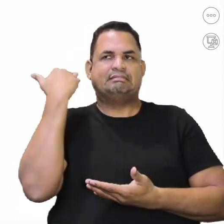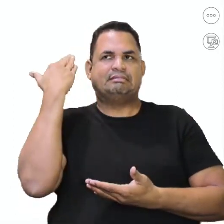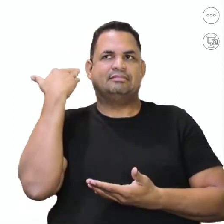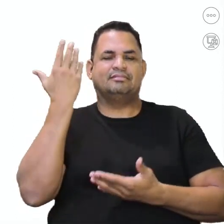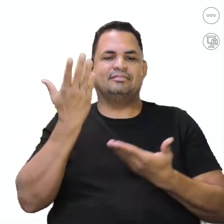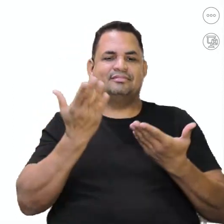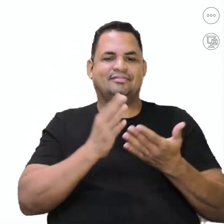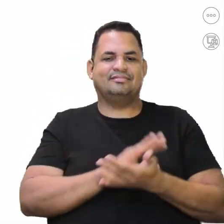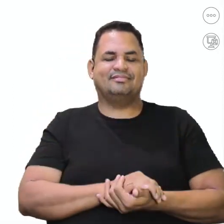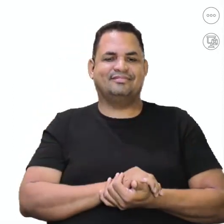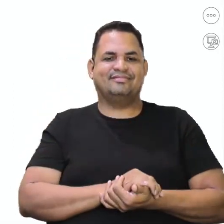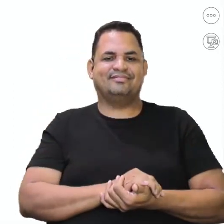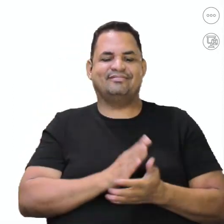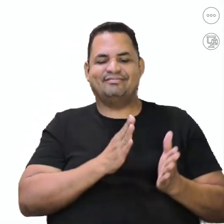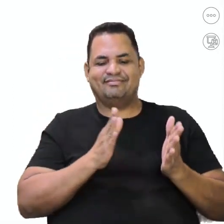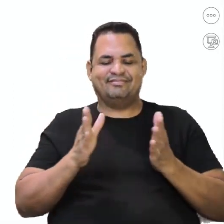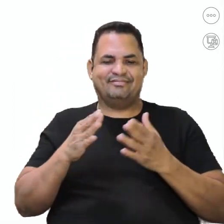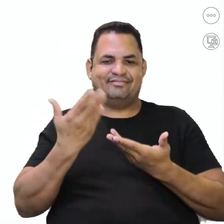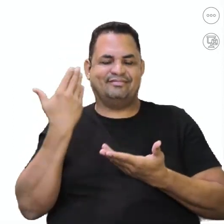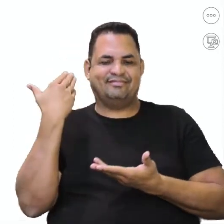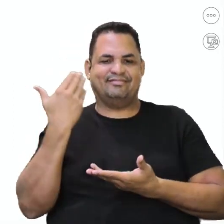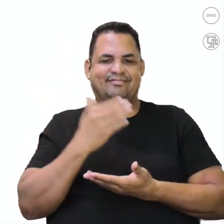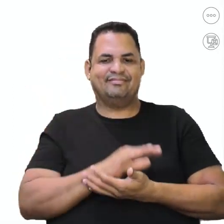passado, porque na minha época não era